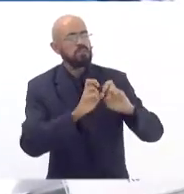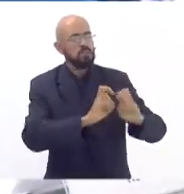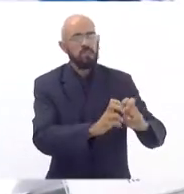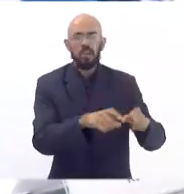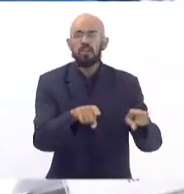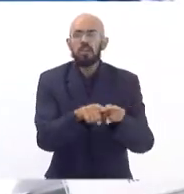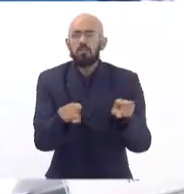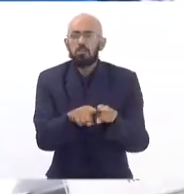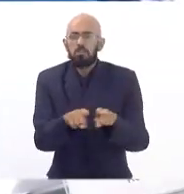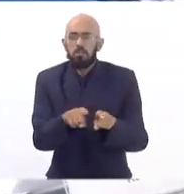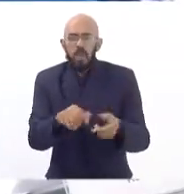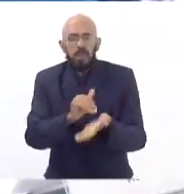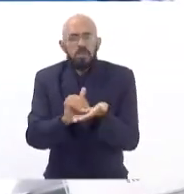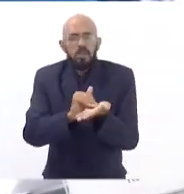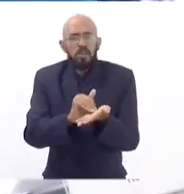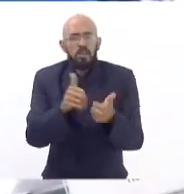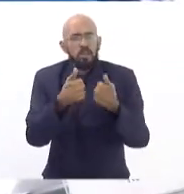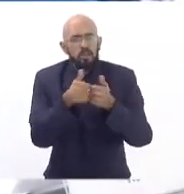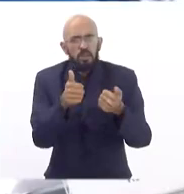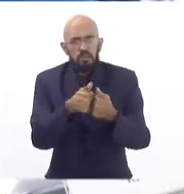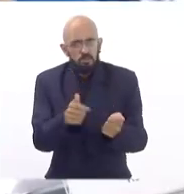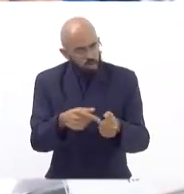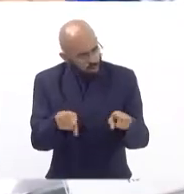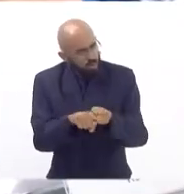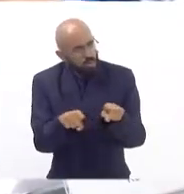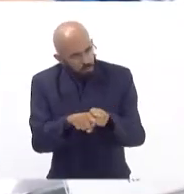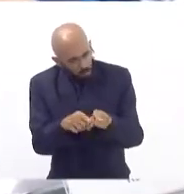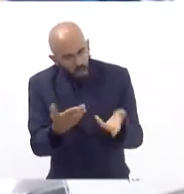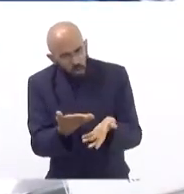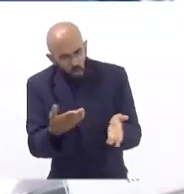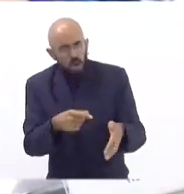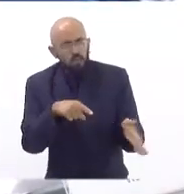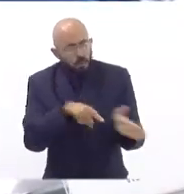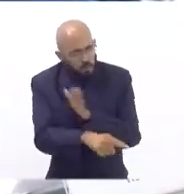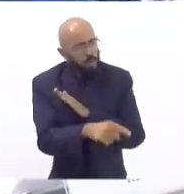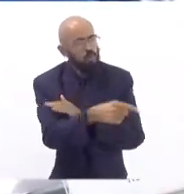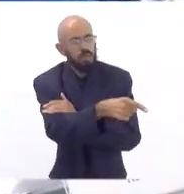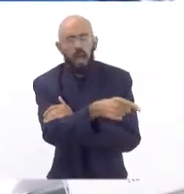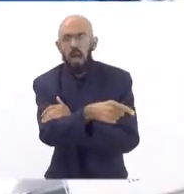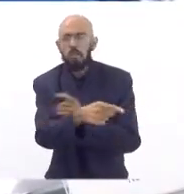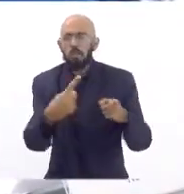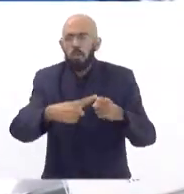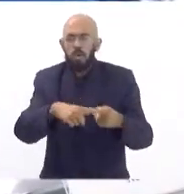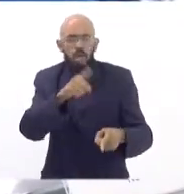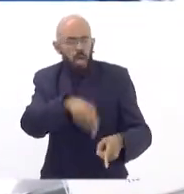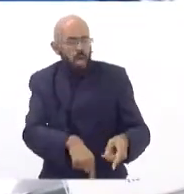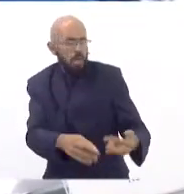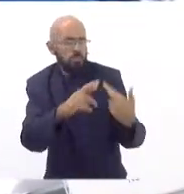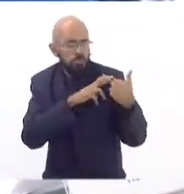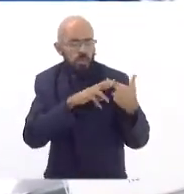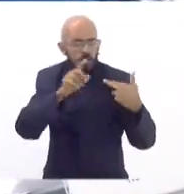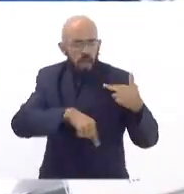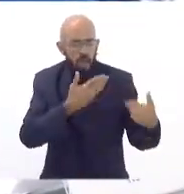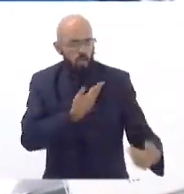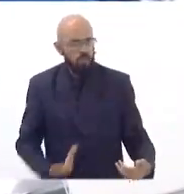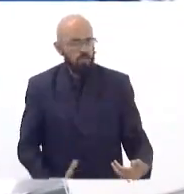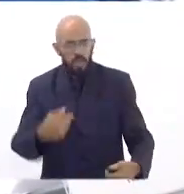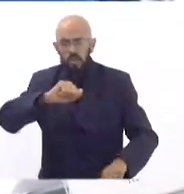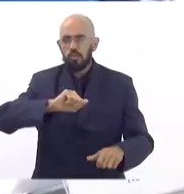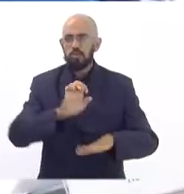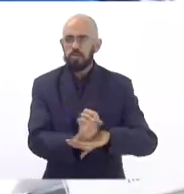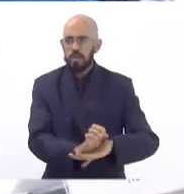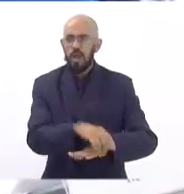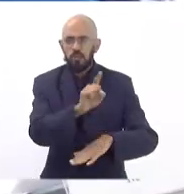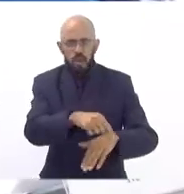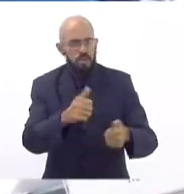mesmo tempo a secretaria de transporte e também vou agora enveredar pelas que transporte que eu responsável Governo do Estado essa que